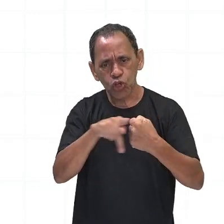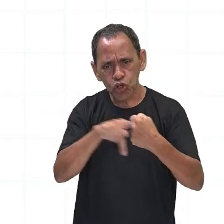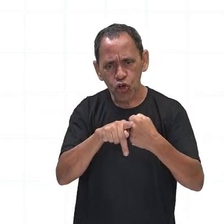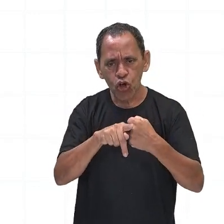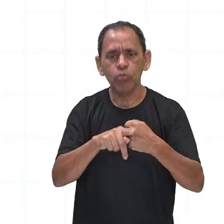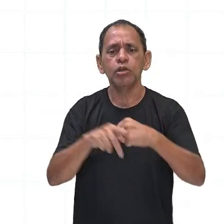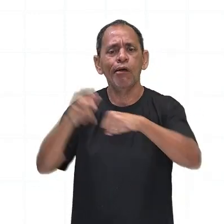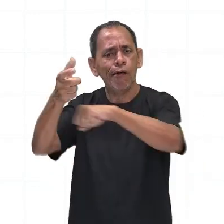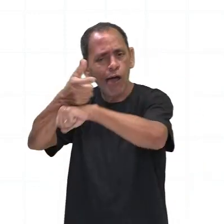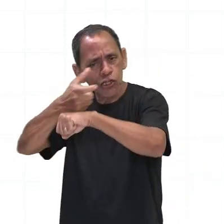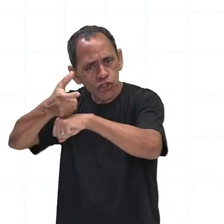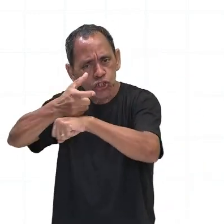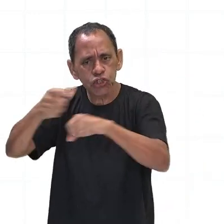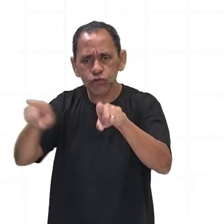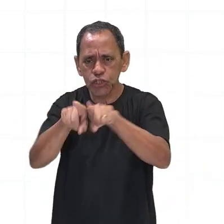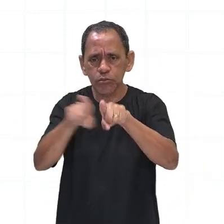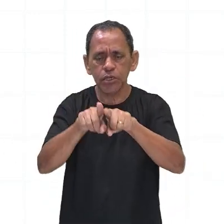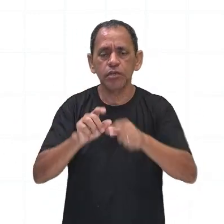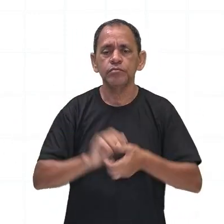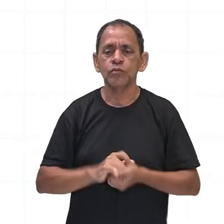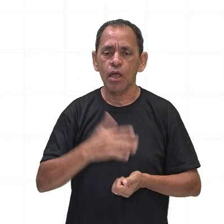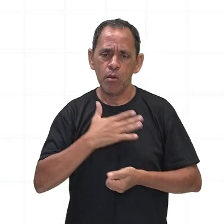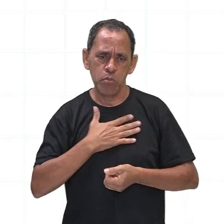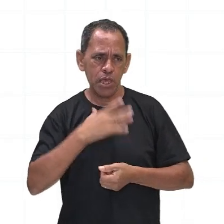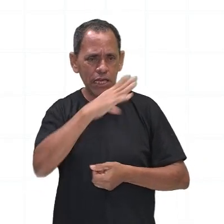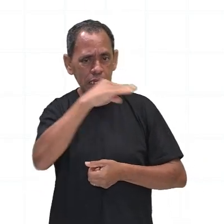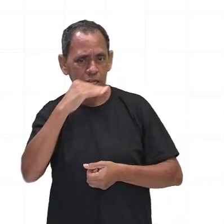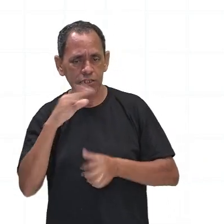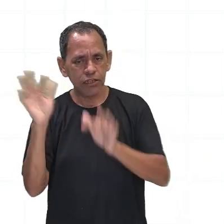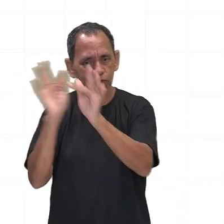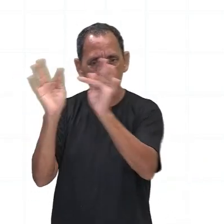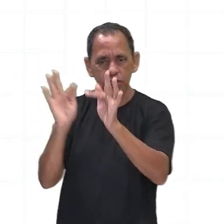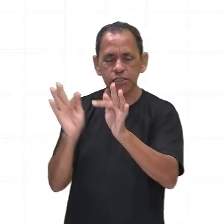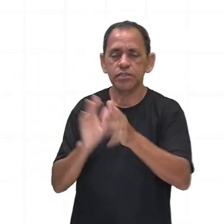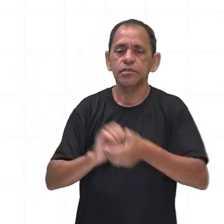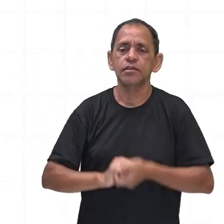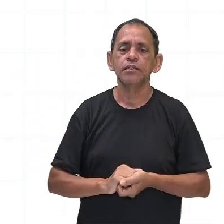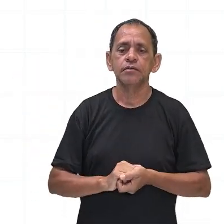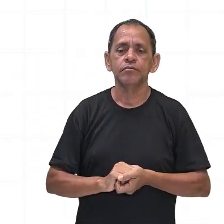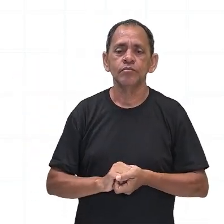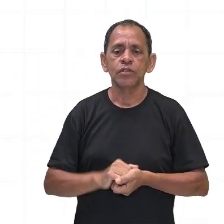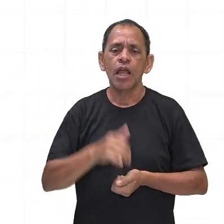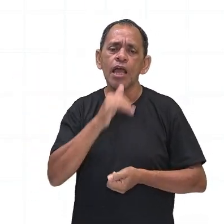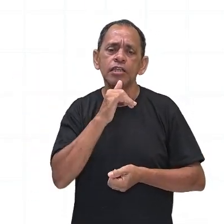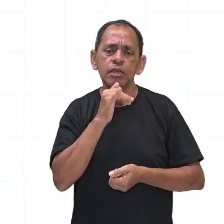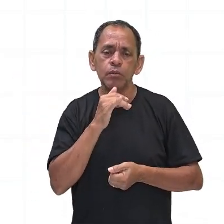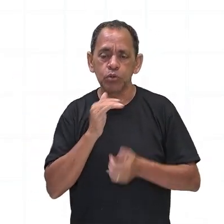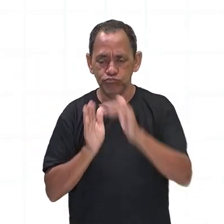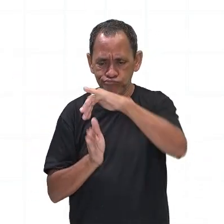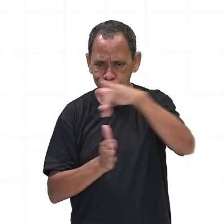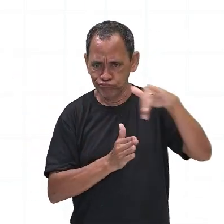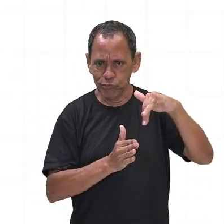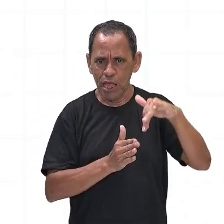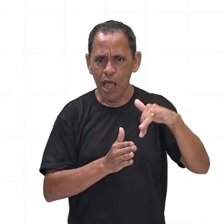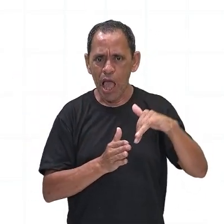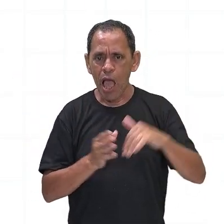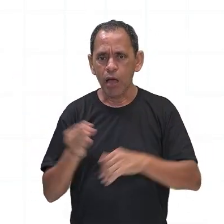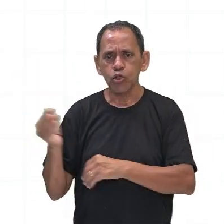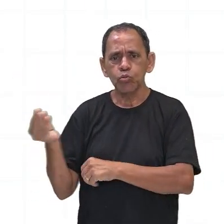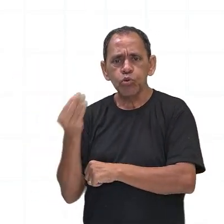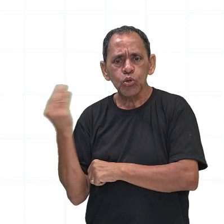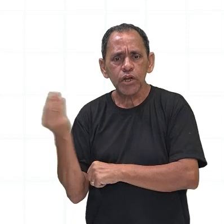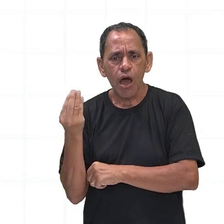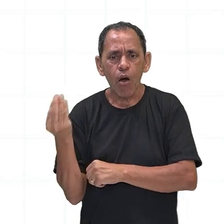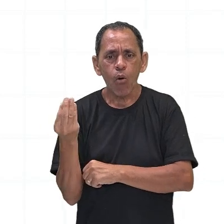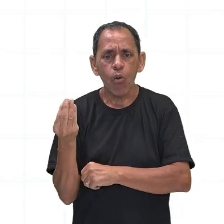a minha criança feliz, ok? Agora, se de repente eu colocasse a palavra criança no plural, o